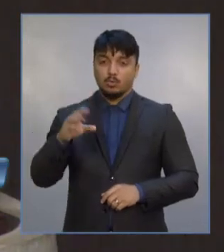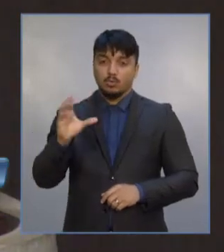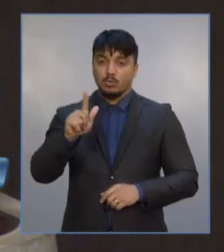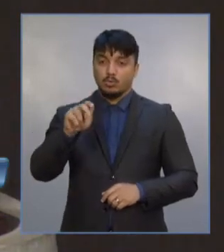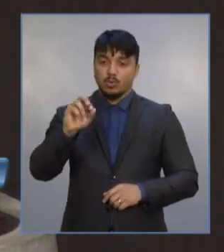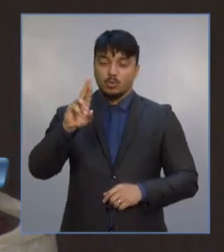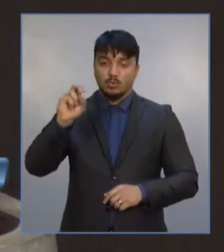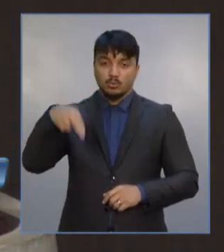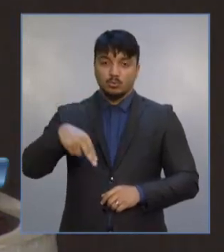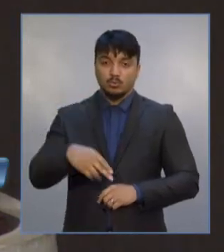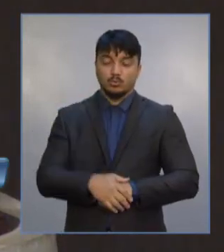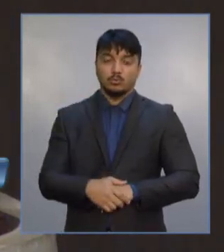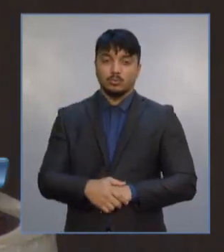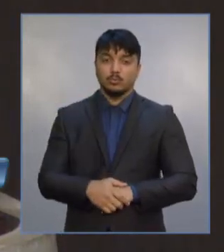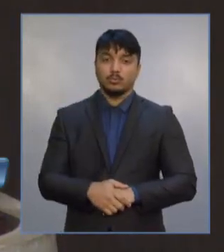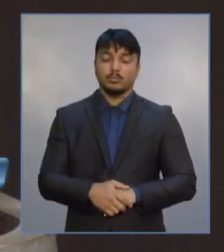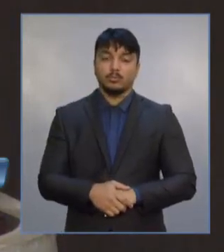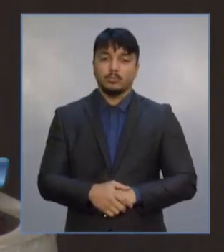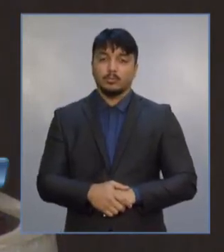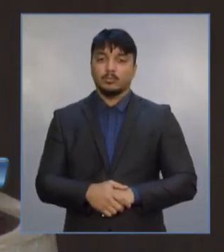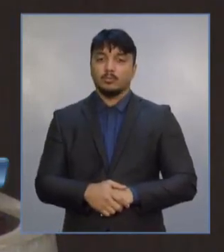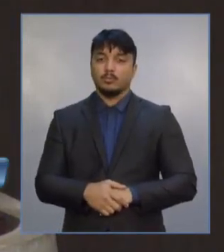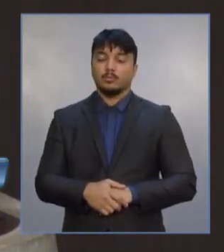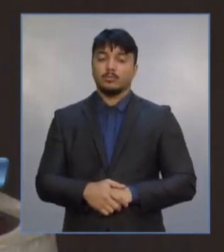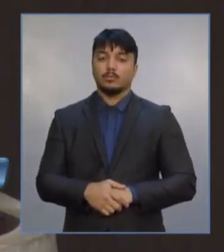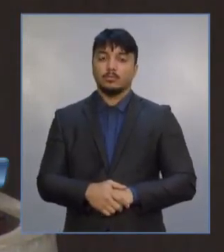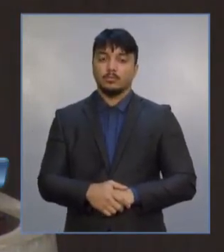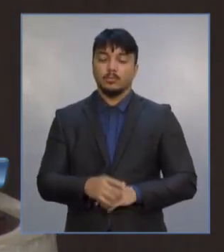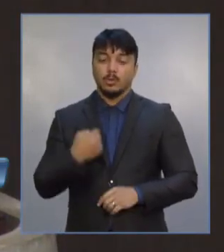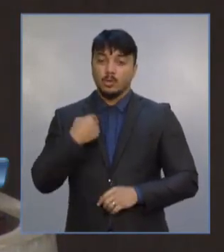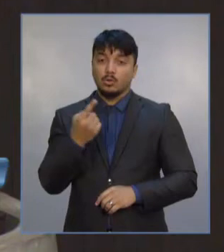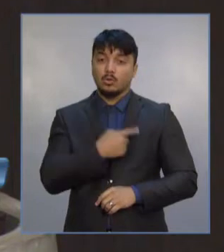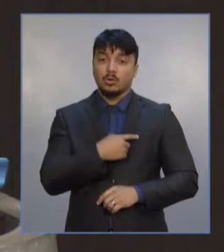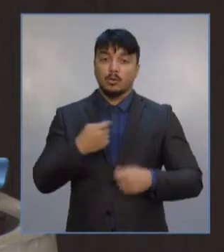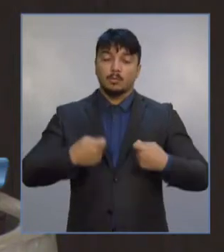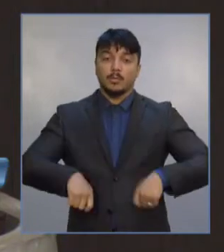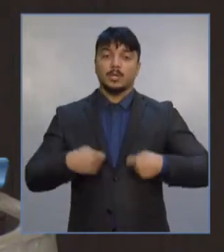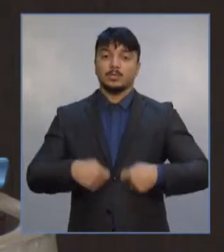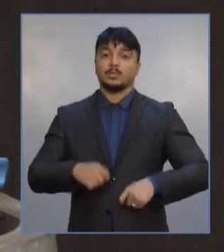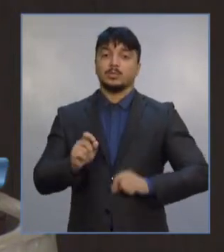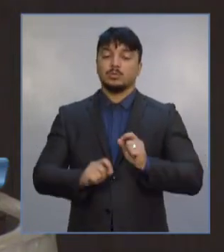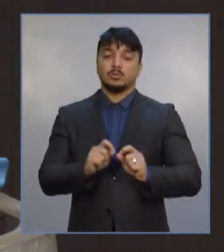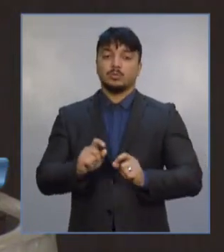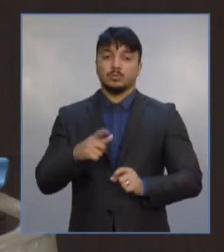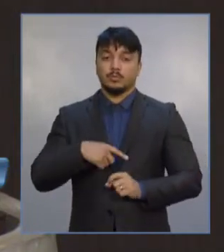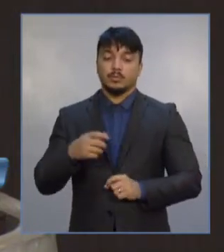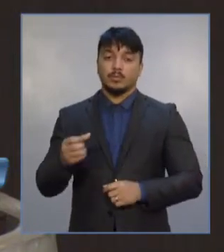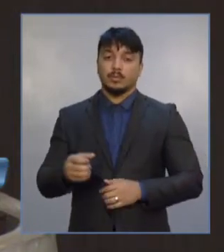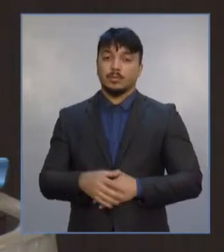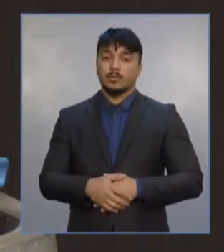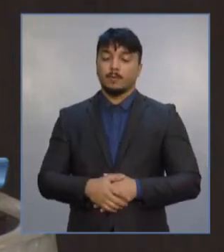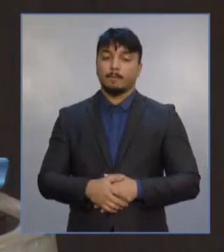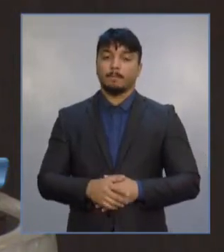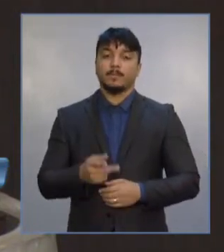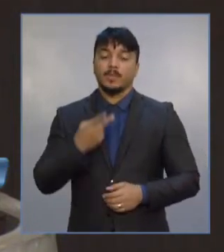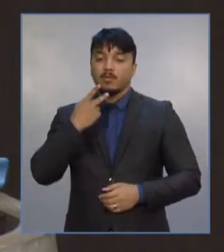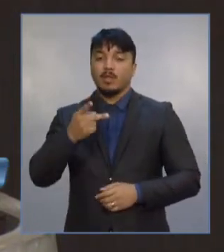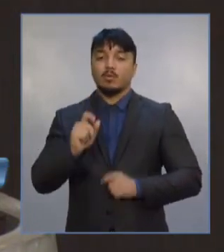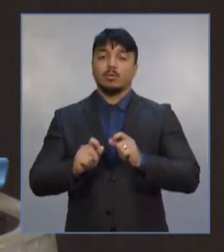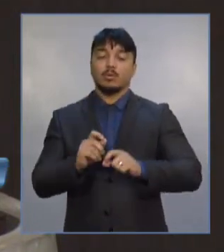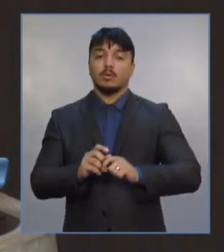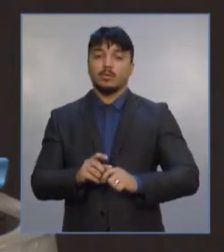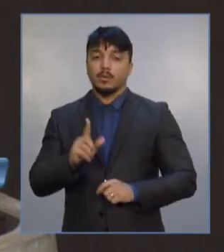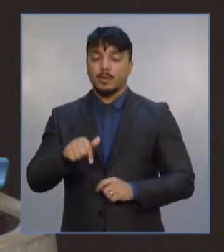Walters. Nós precisamos, sobretudo, para as novas gerações,